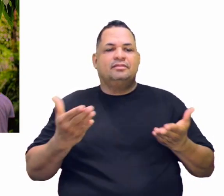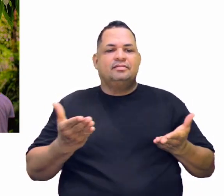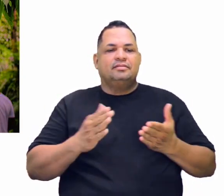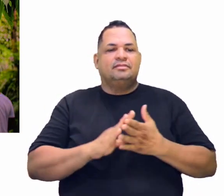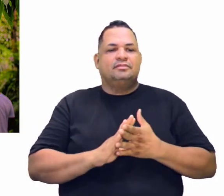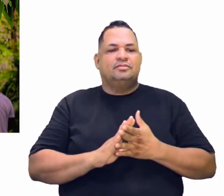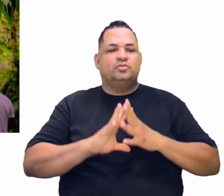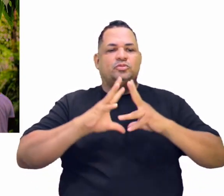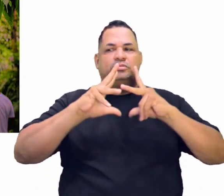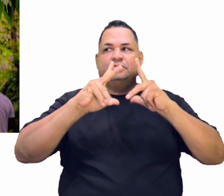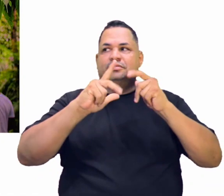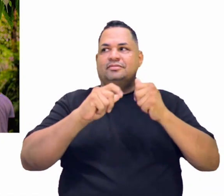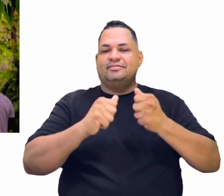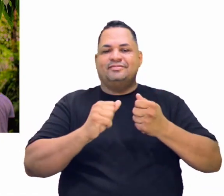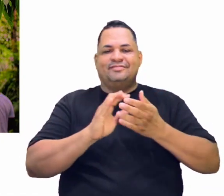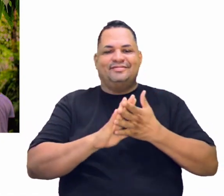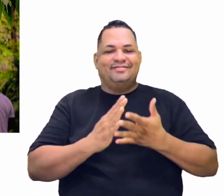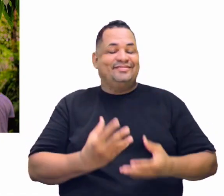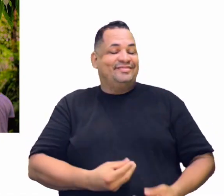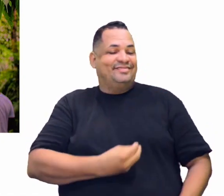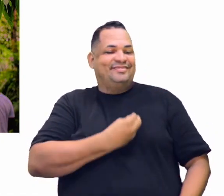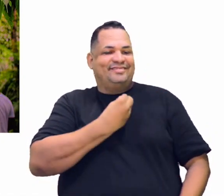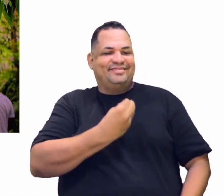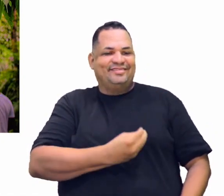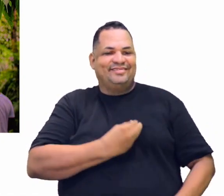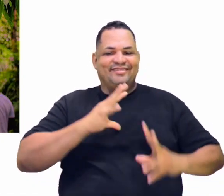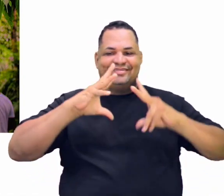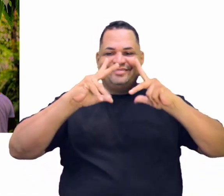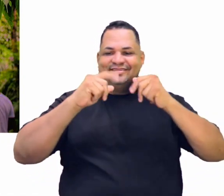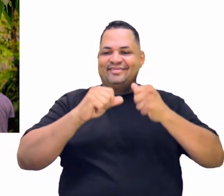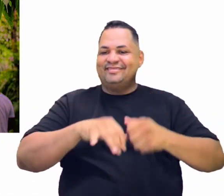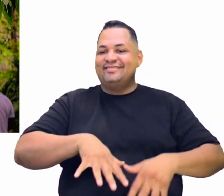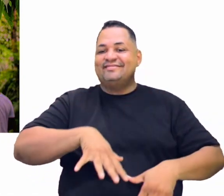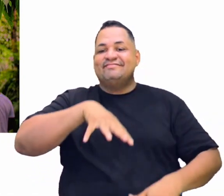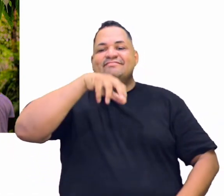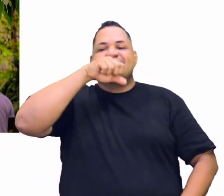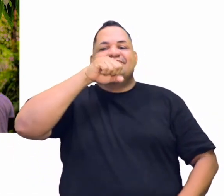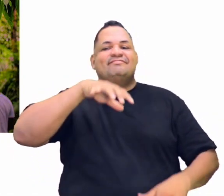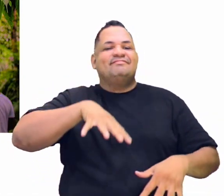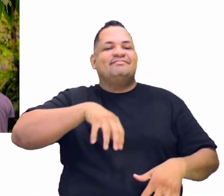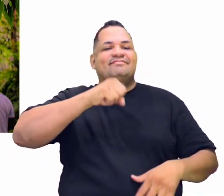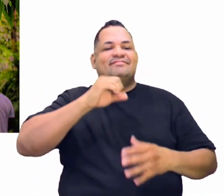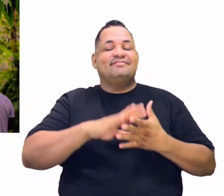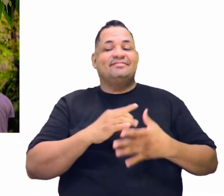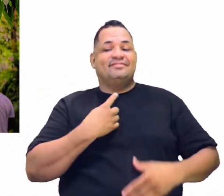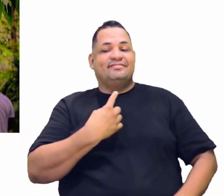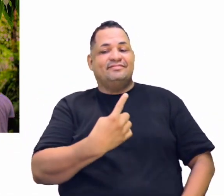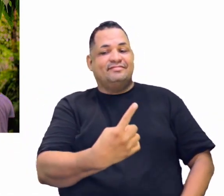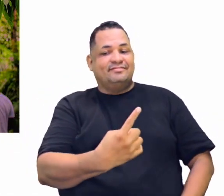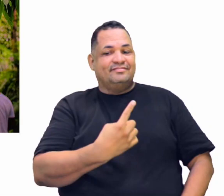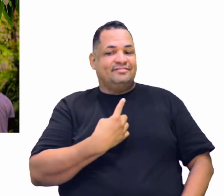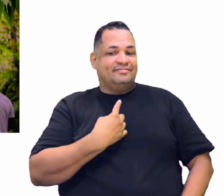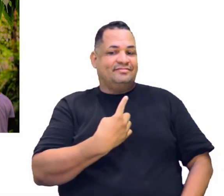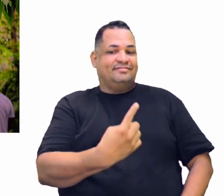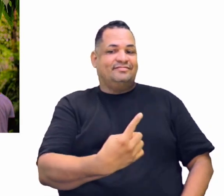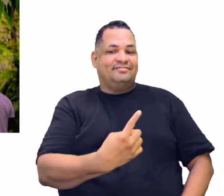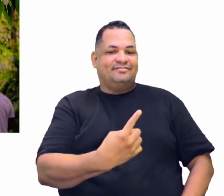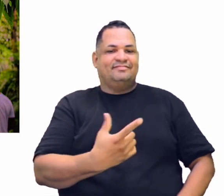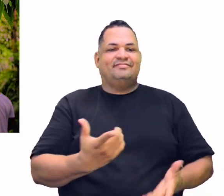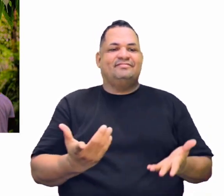Gaia, tudo está vivo, tudo respira, eu e